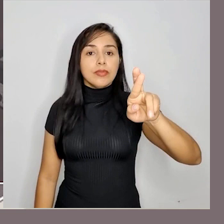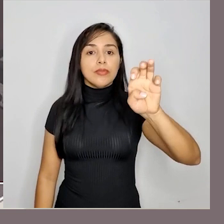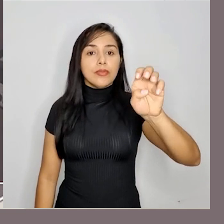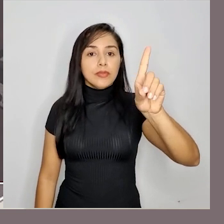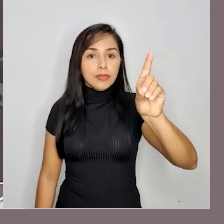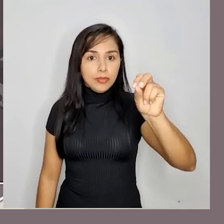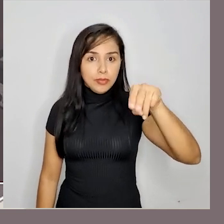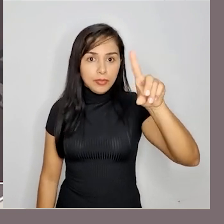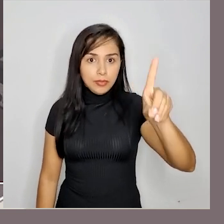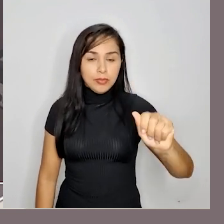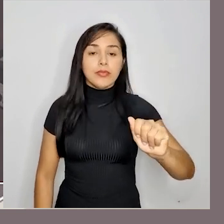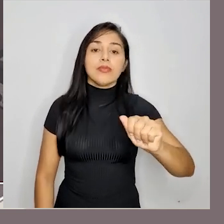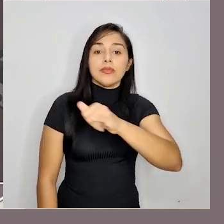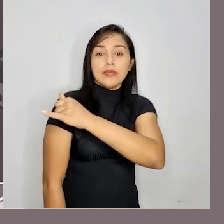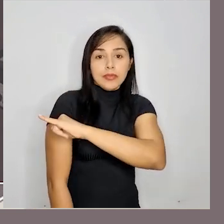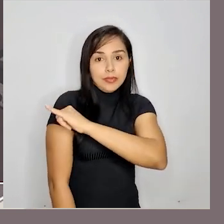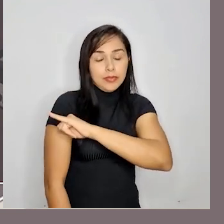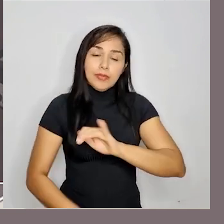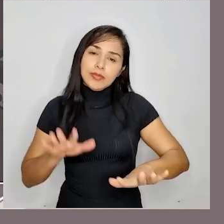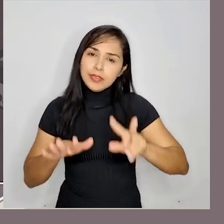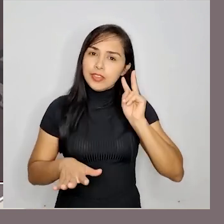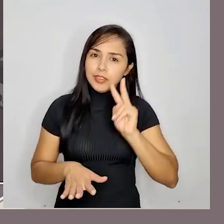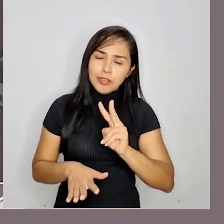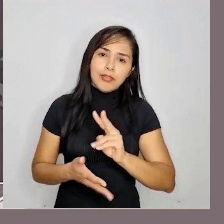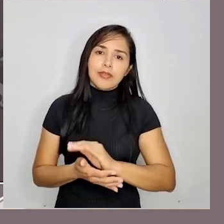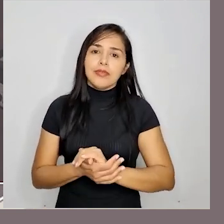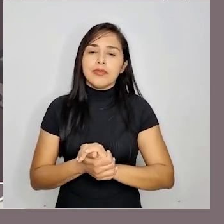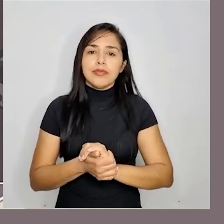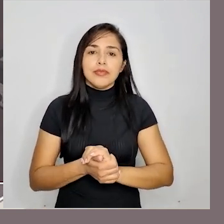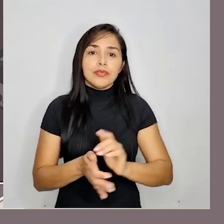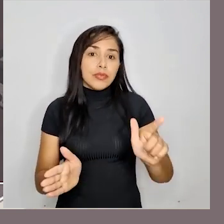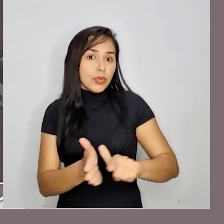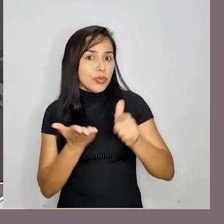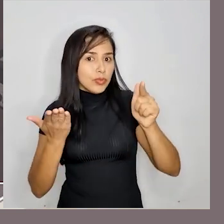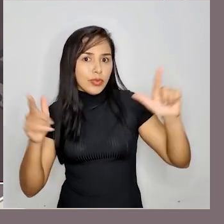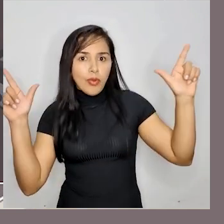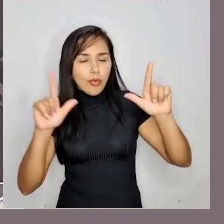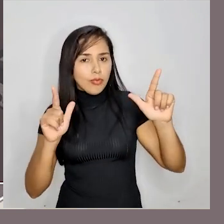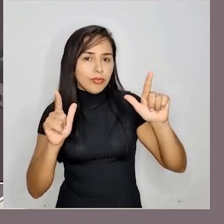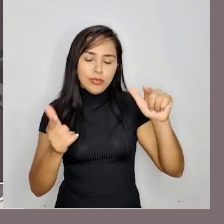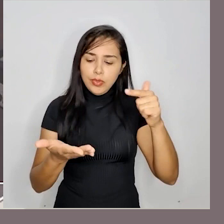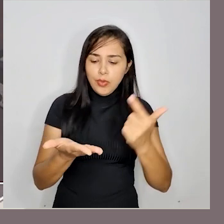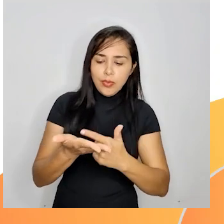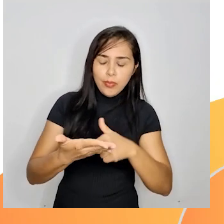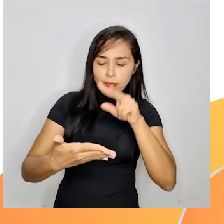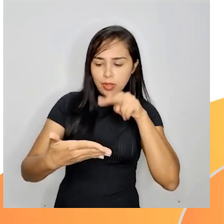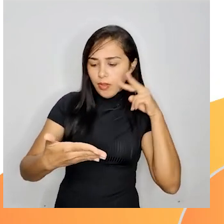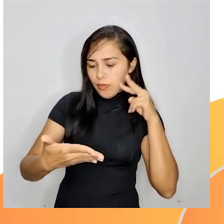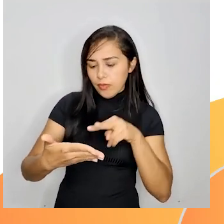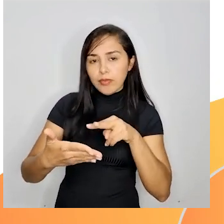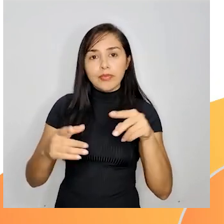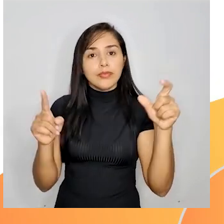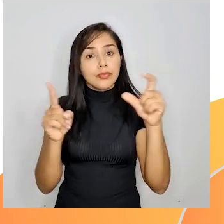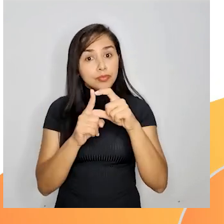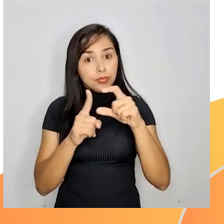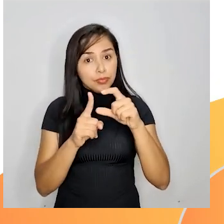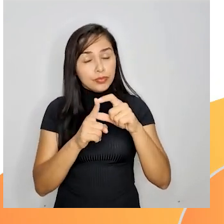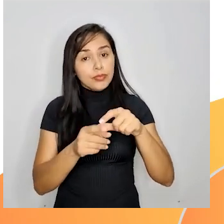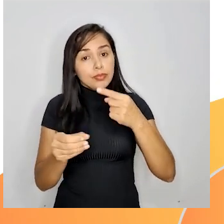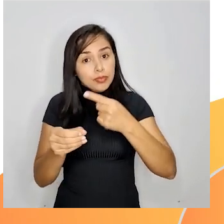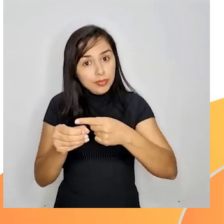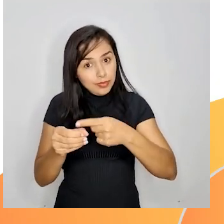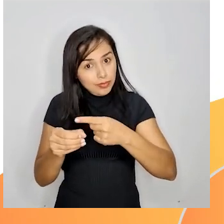deve ter escutado nos jornais ou lido nos livros o termo cidade e